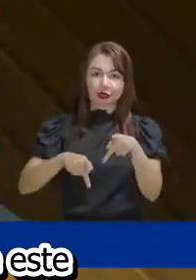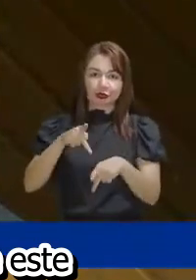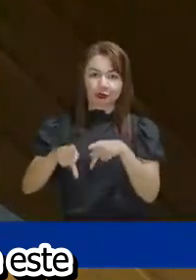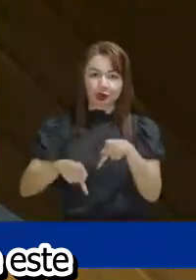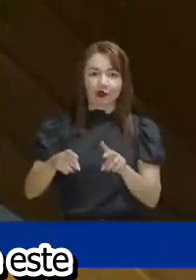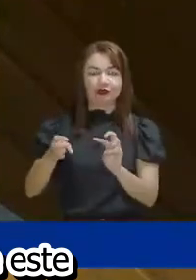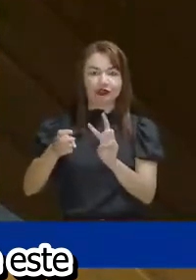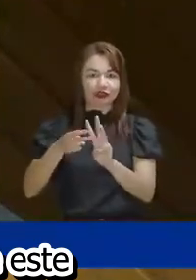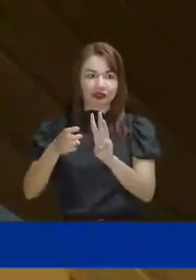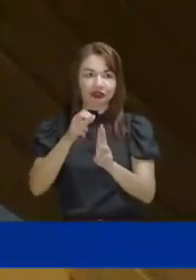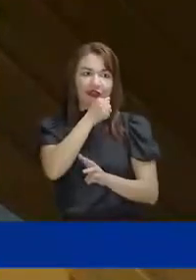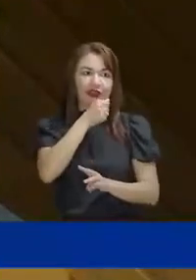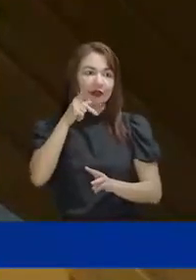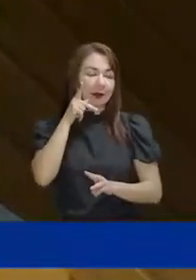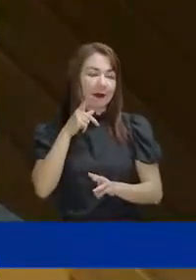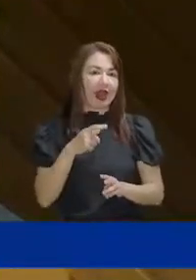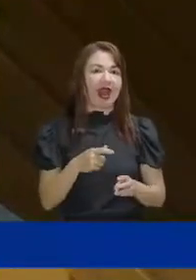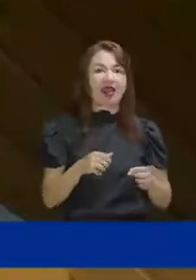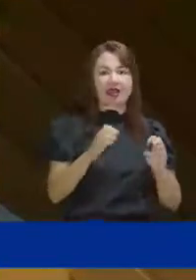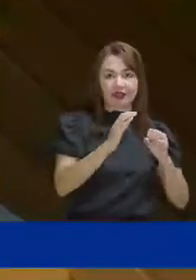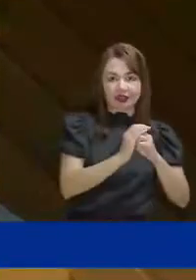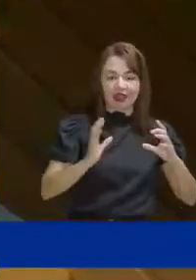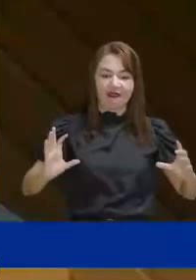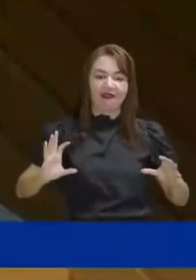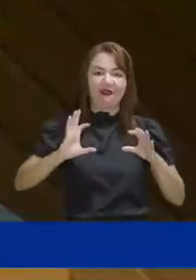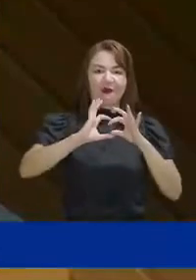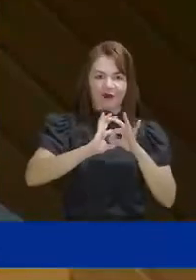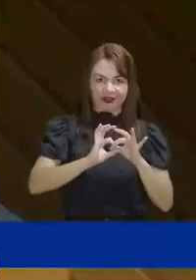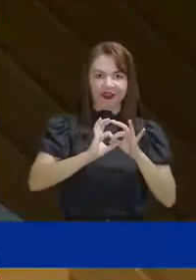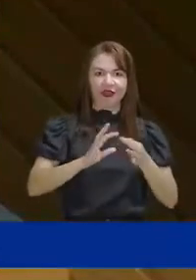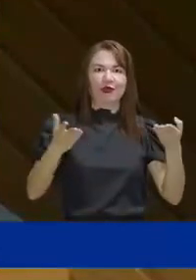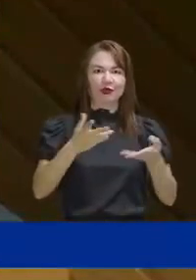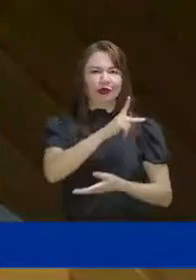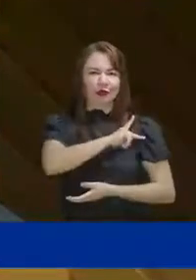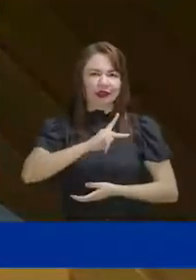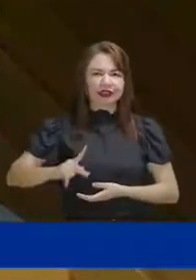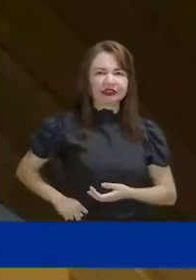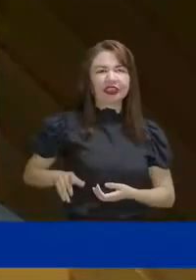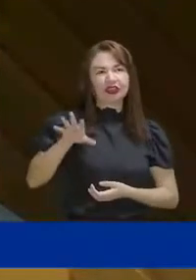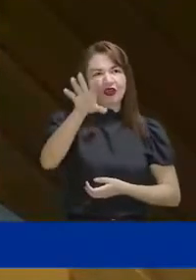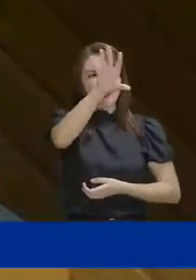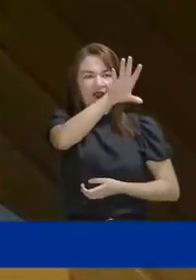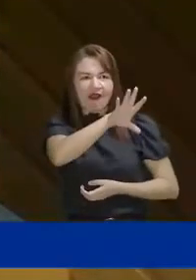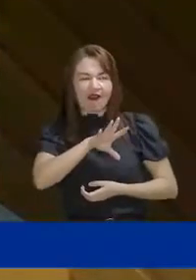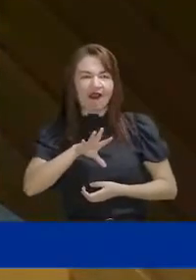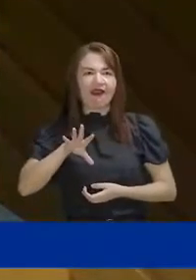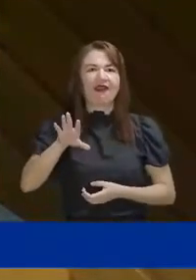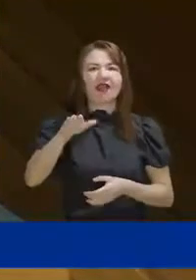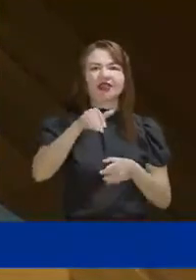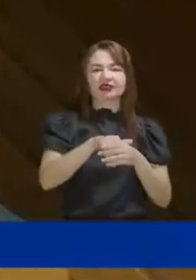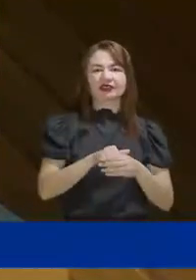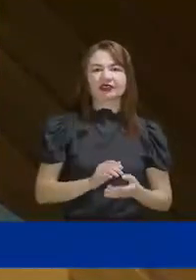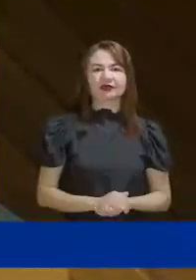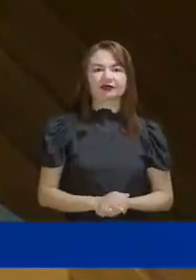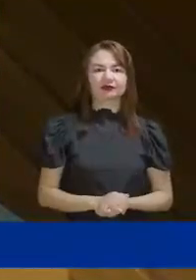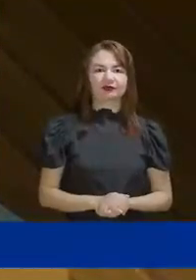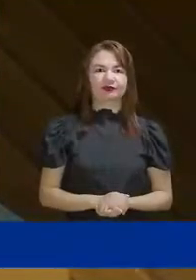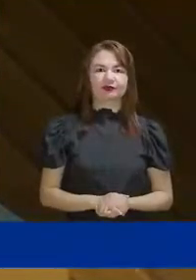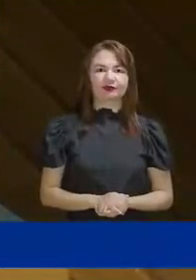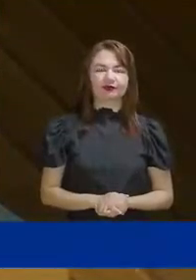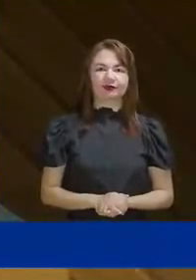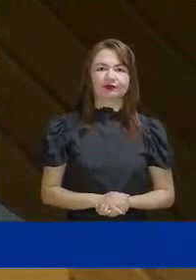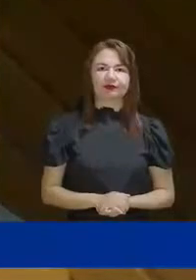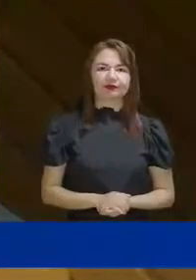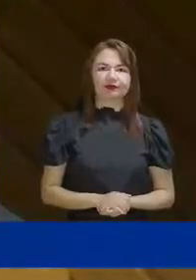do Amapá e este TRE, que hoje reúne presidentes de tribunais eleitorais de várias partes